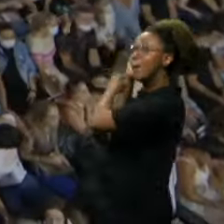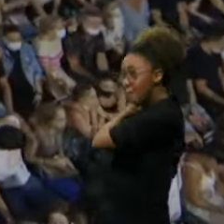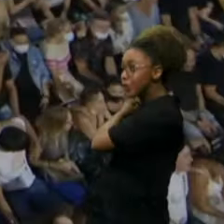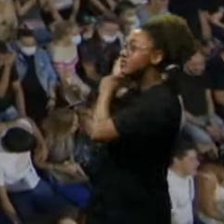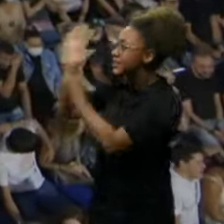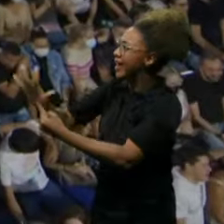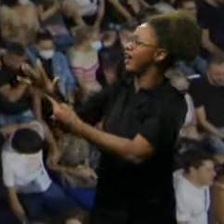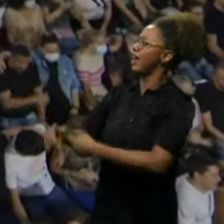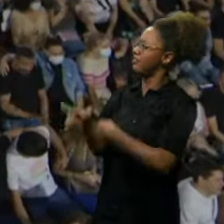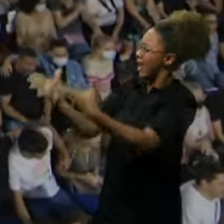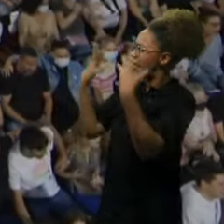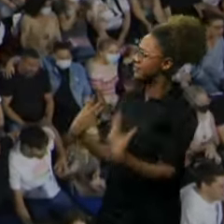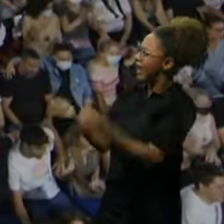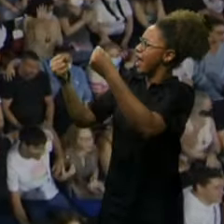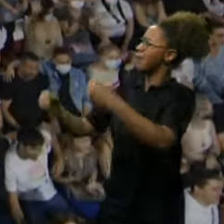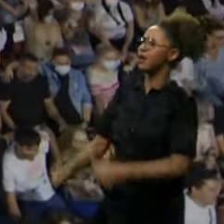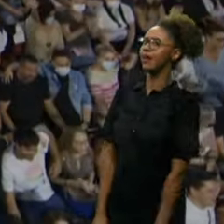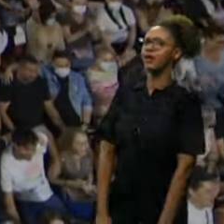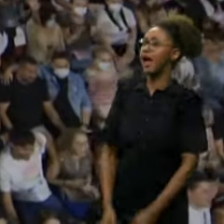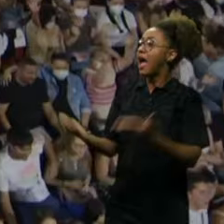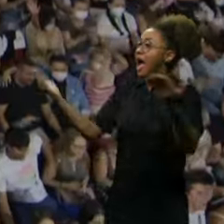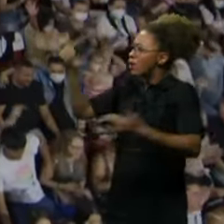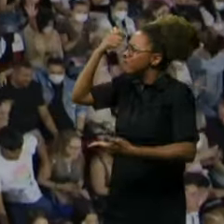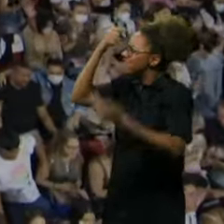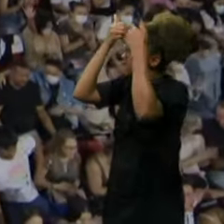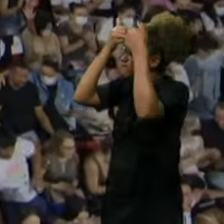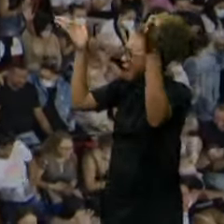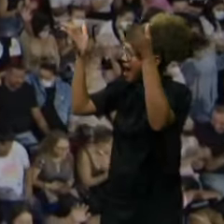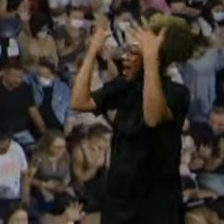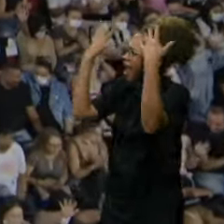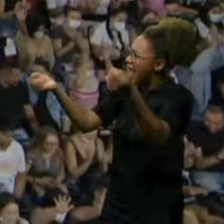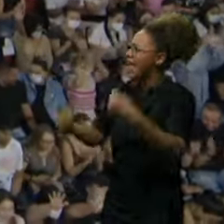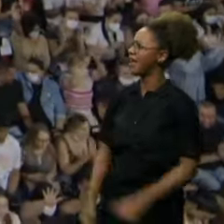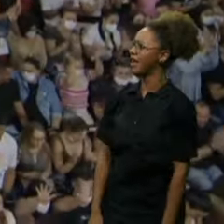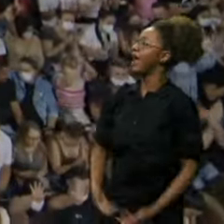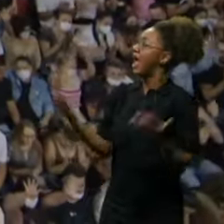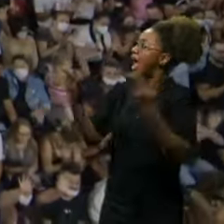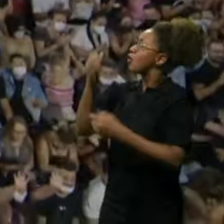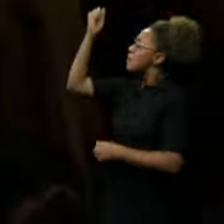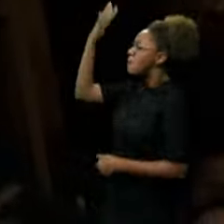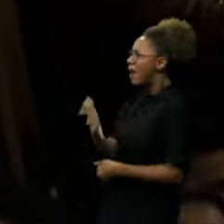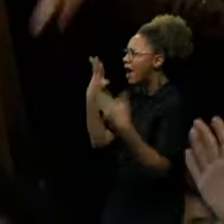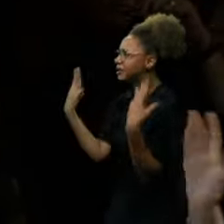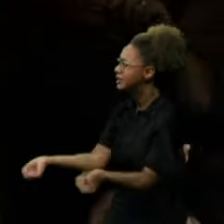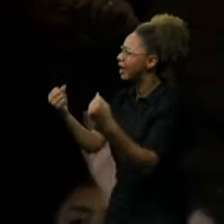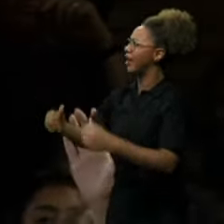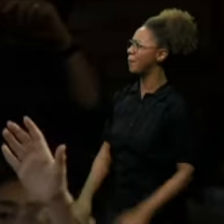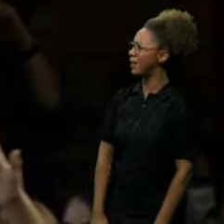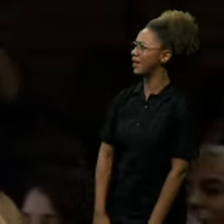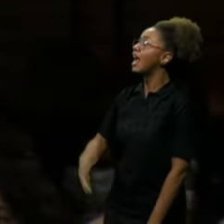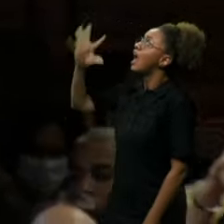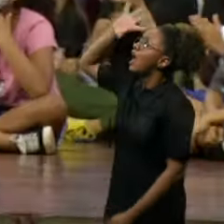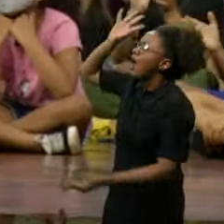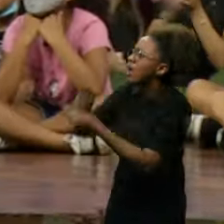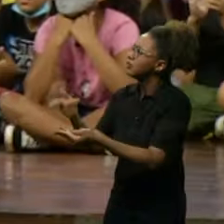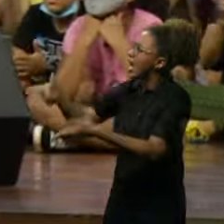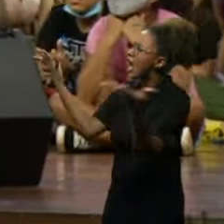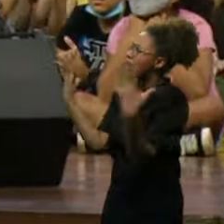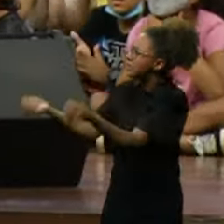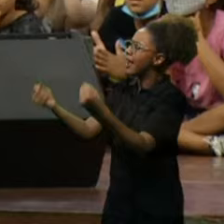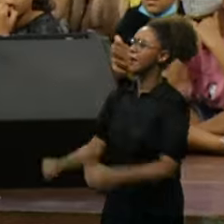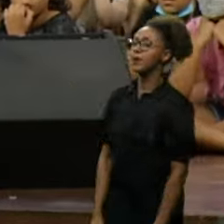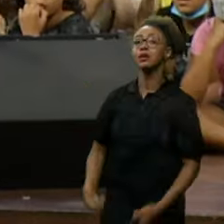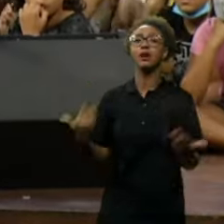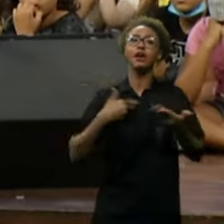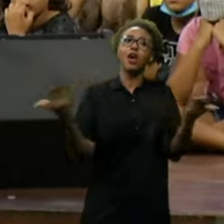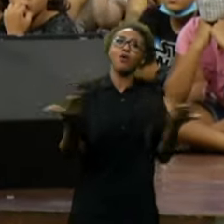futuro receba abertura de mente você pode a cura de visão que você vai entendimento eu